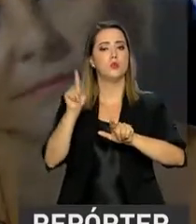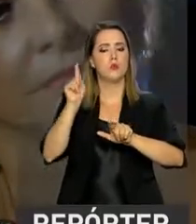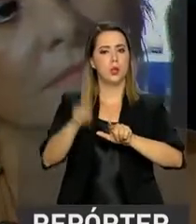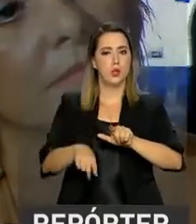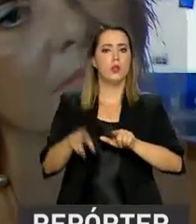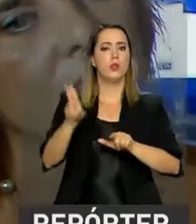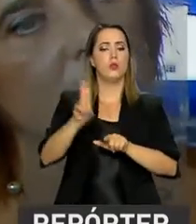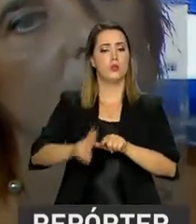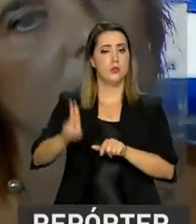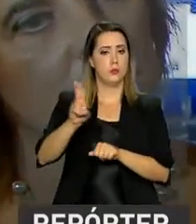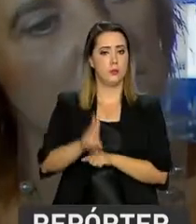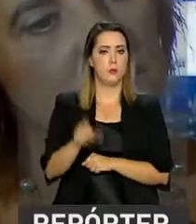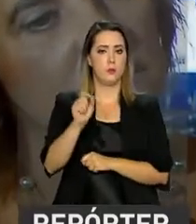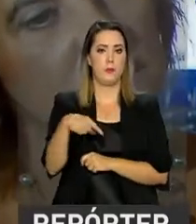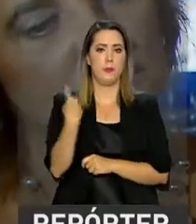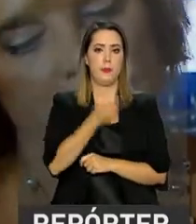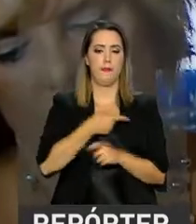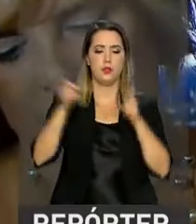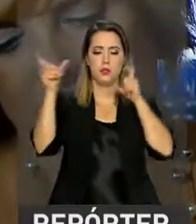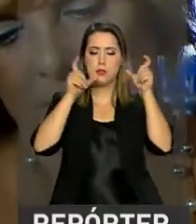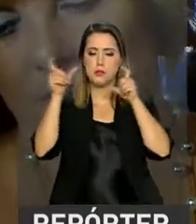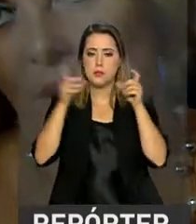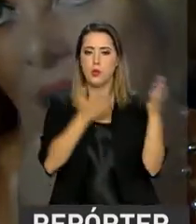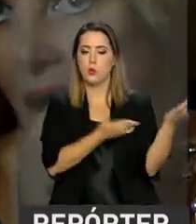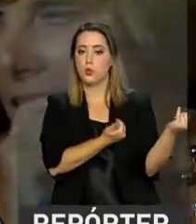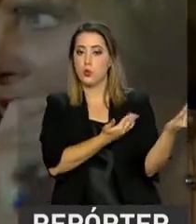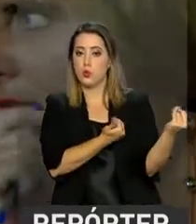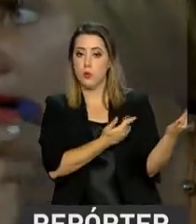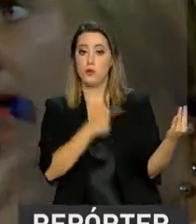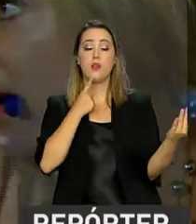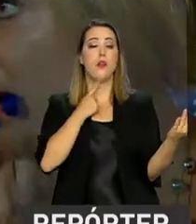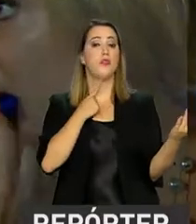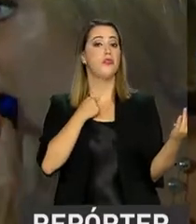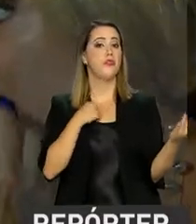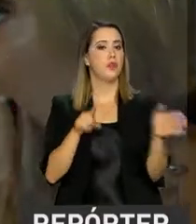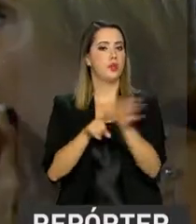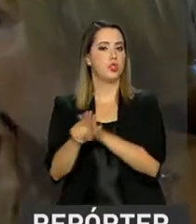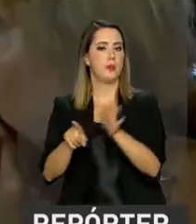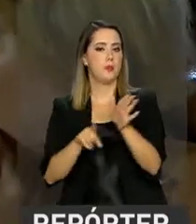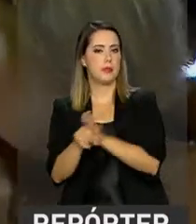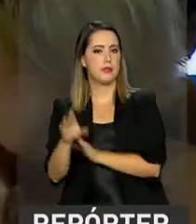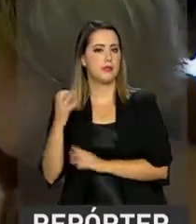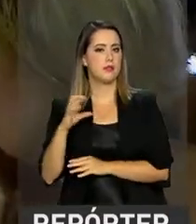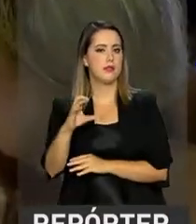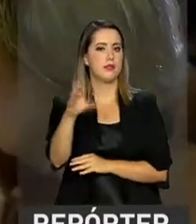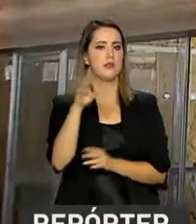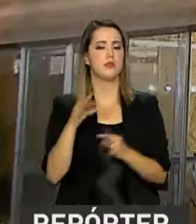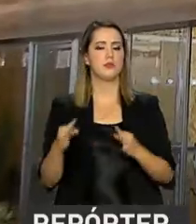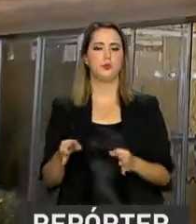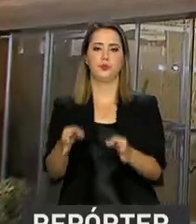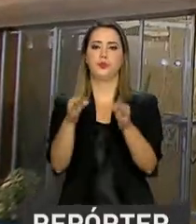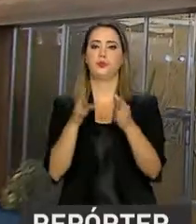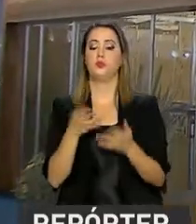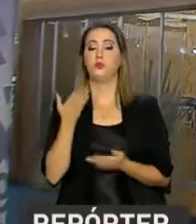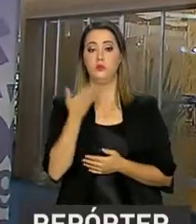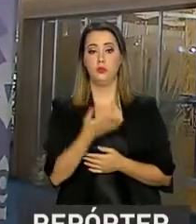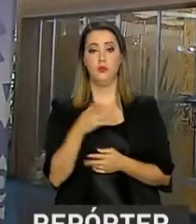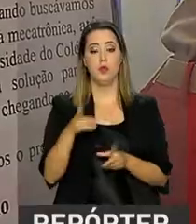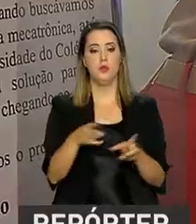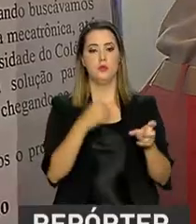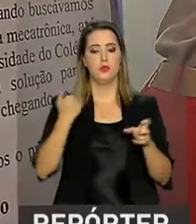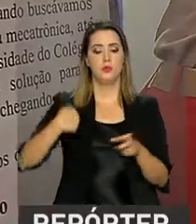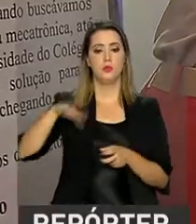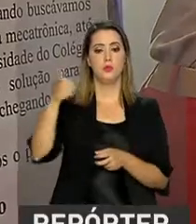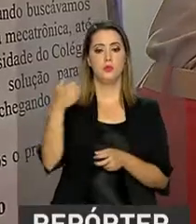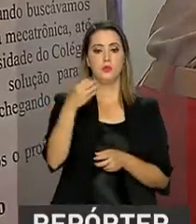instrumentos que temos para despertar no jovem a sua vocação para ciência pesquisa e da inovação a expectativa é que mais de 100